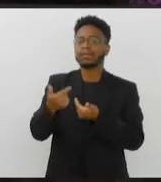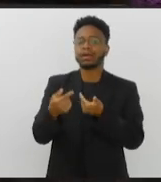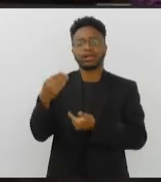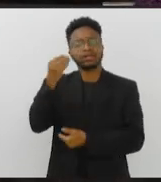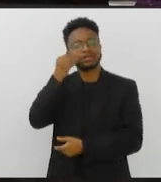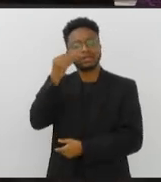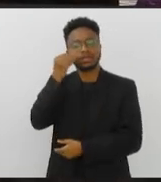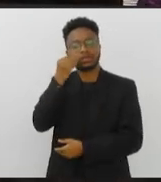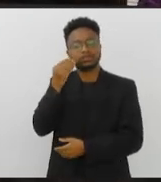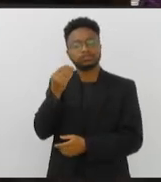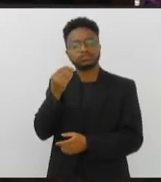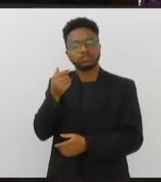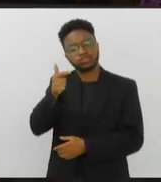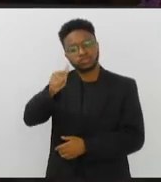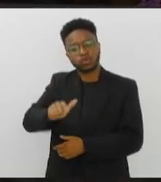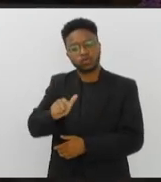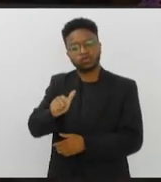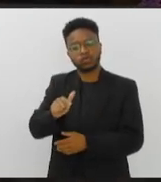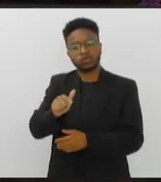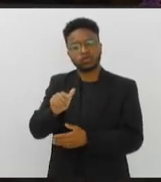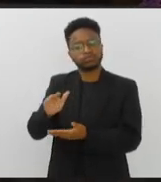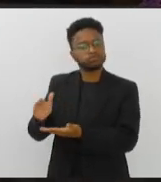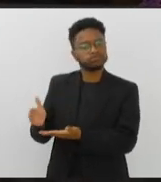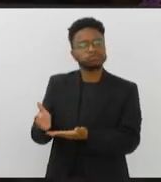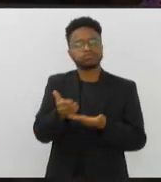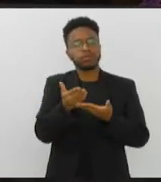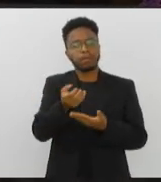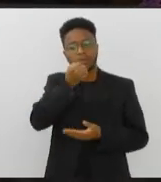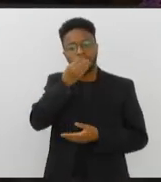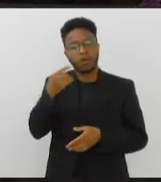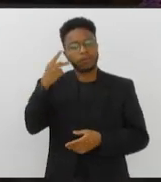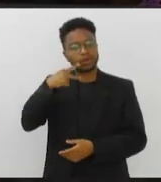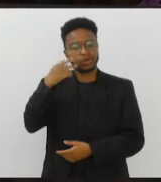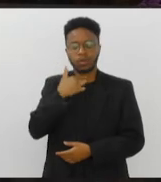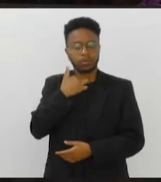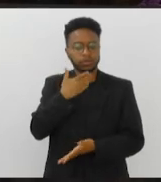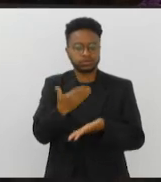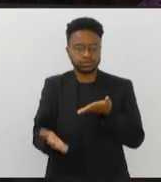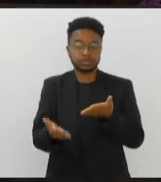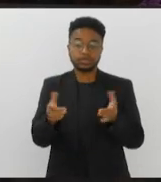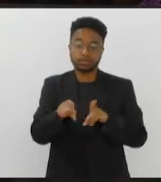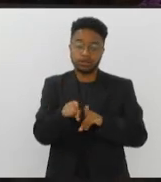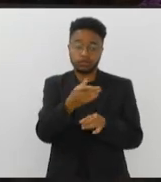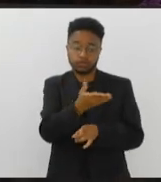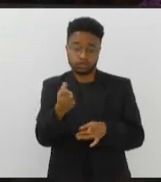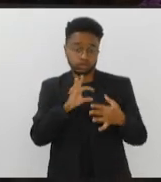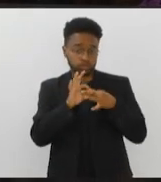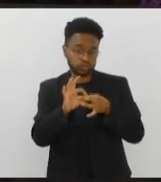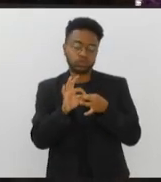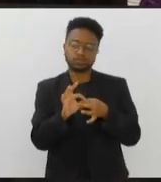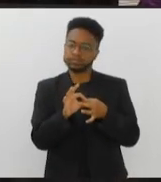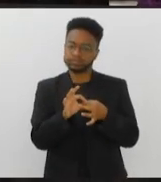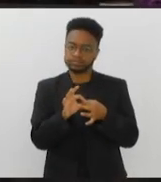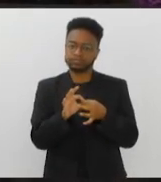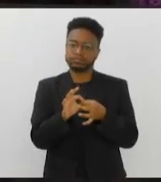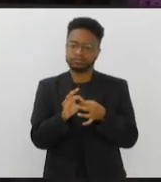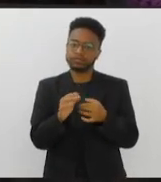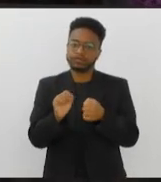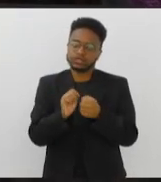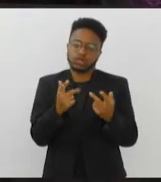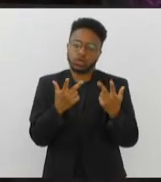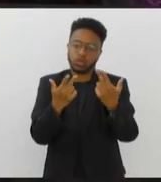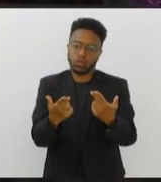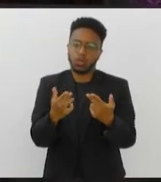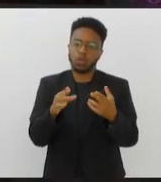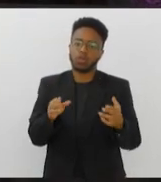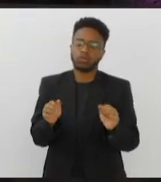boa política que não pode se perder. E vocês fazem parte, todos vocês fazem parte disso, desse conjunto,